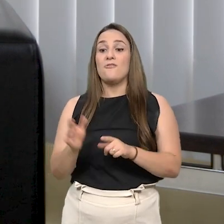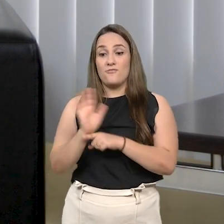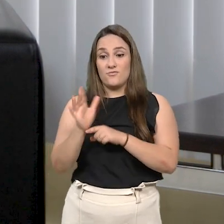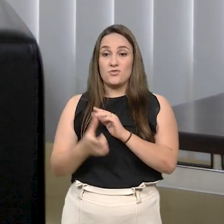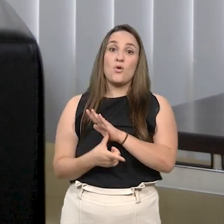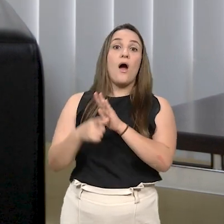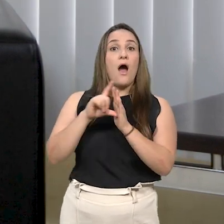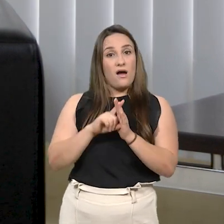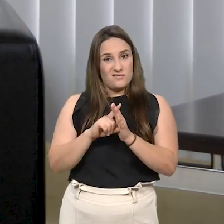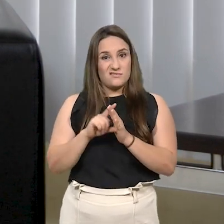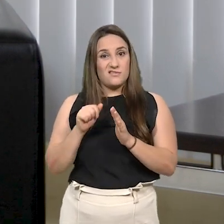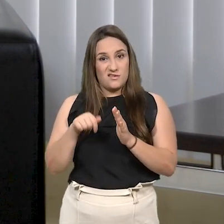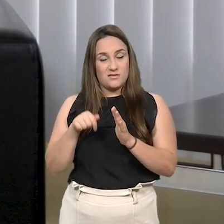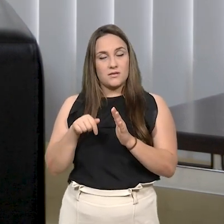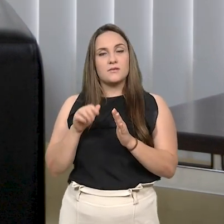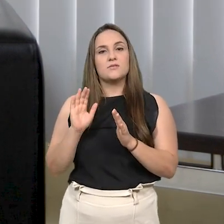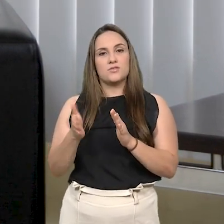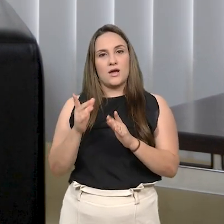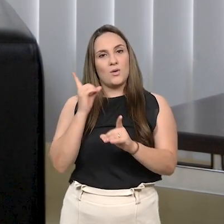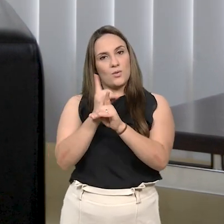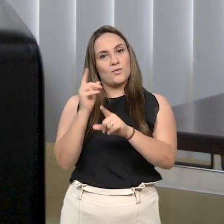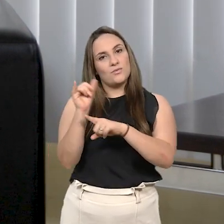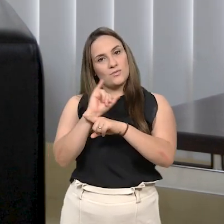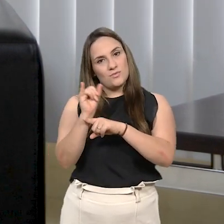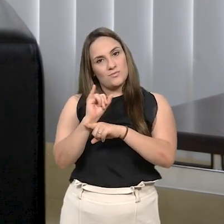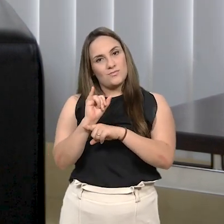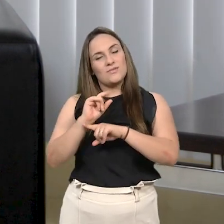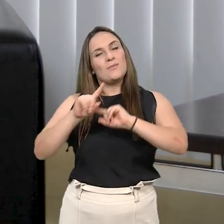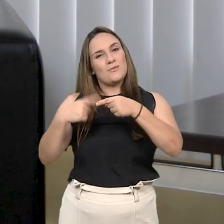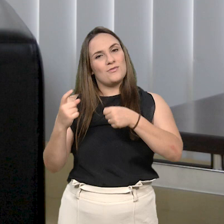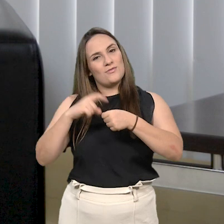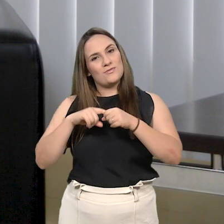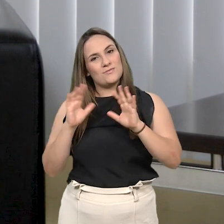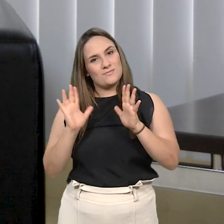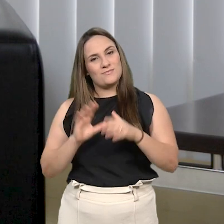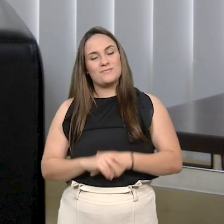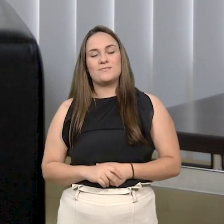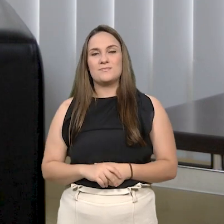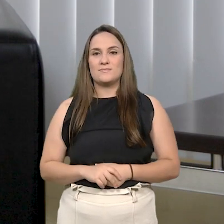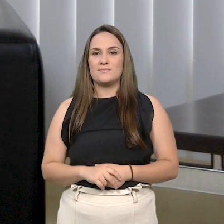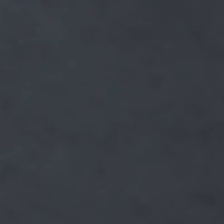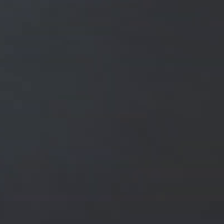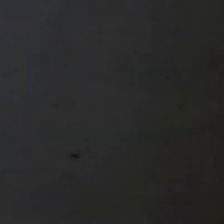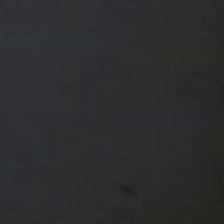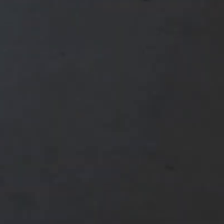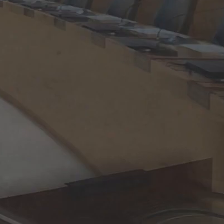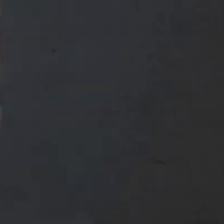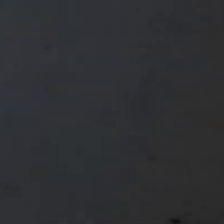edições anteriores estão disponíveis no YouTube. Até o próximo Mérito da Questão.